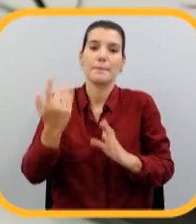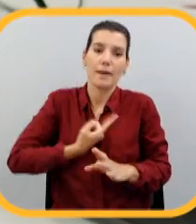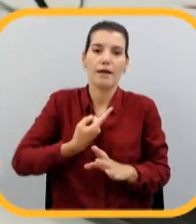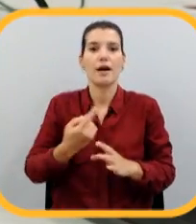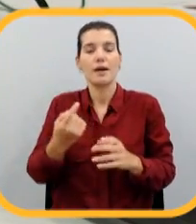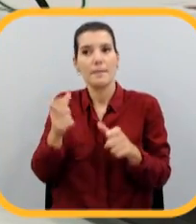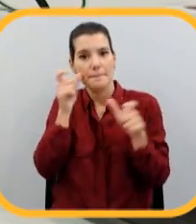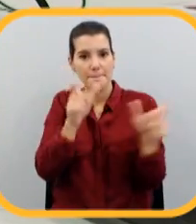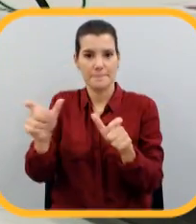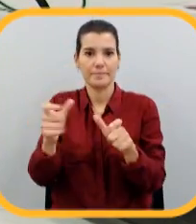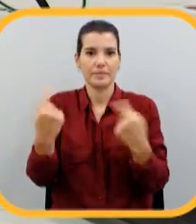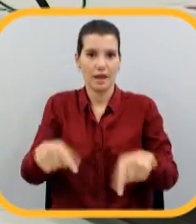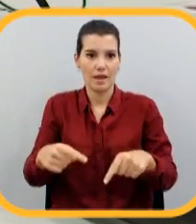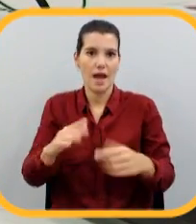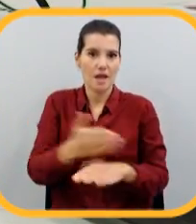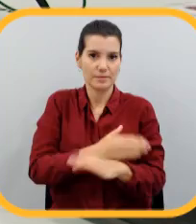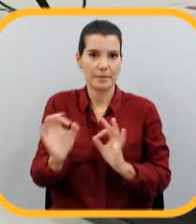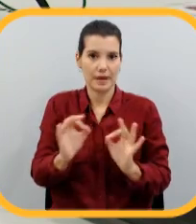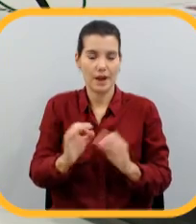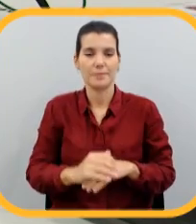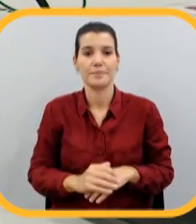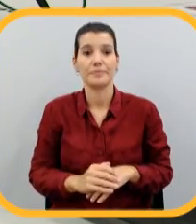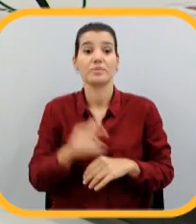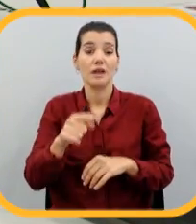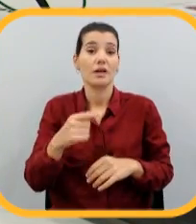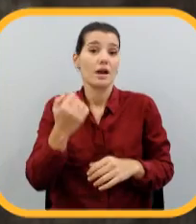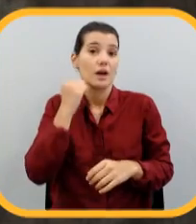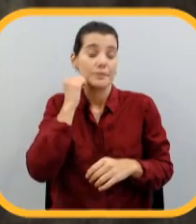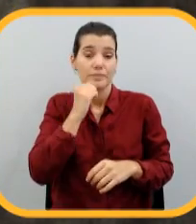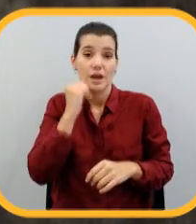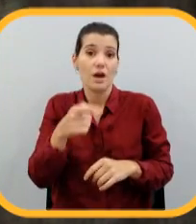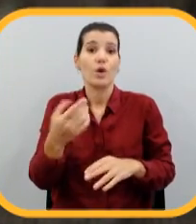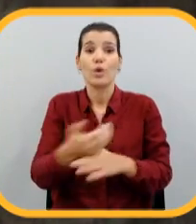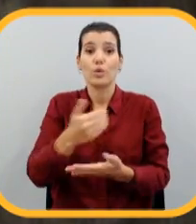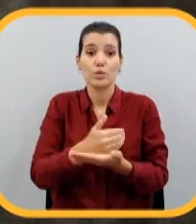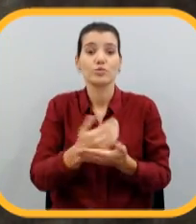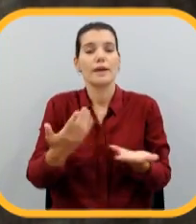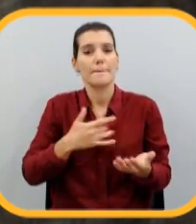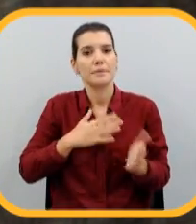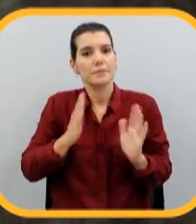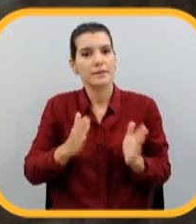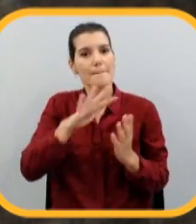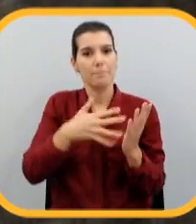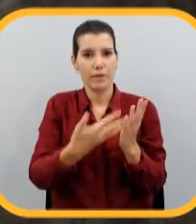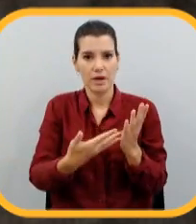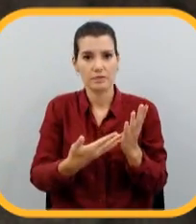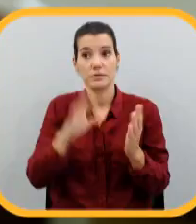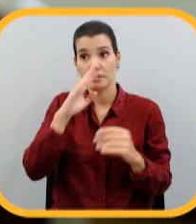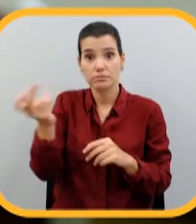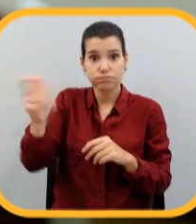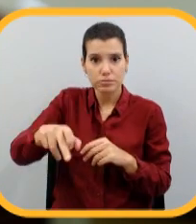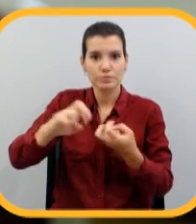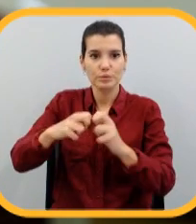crise. 2022 veio provar que existe um enorme problema a nível nacional, tem a ver com os recursos. As organizações têm que ter